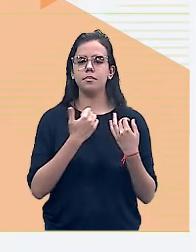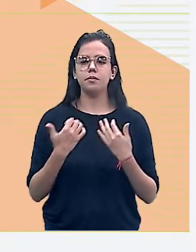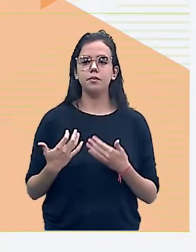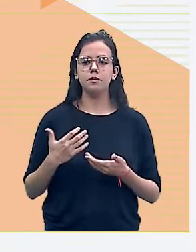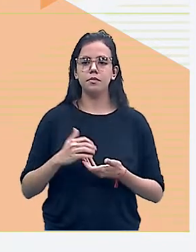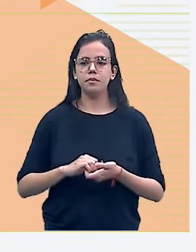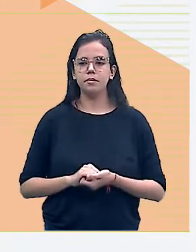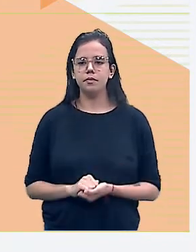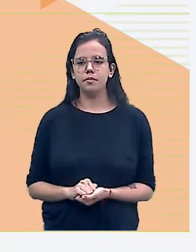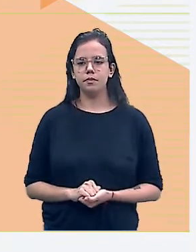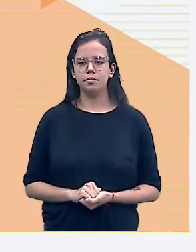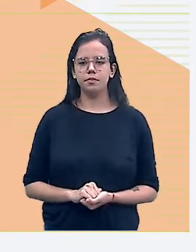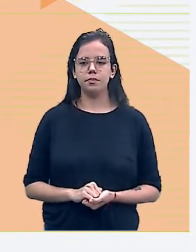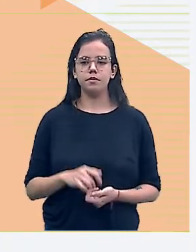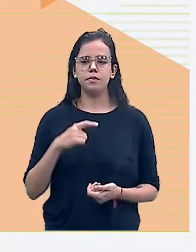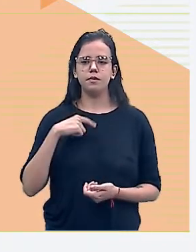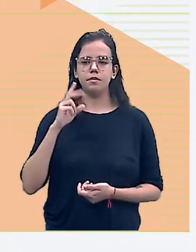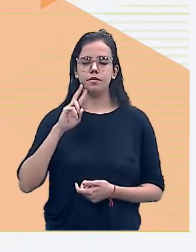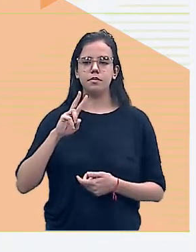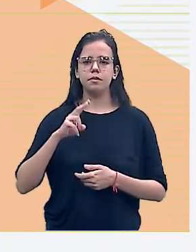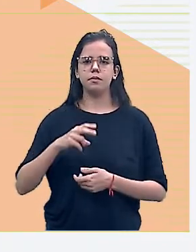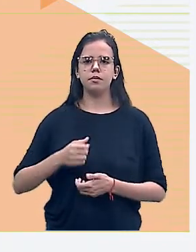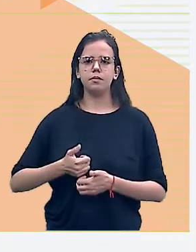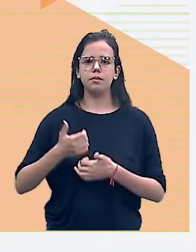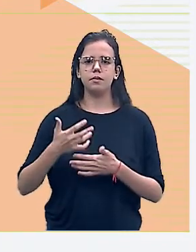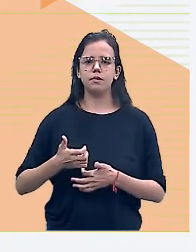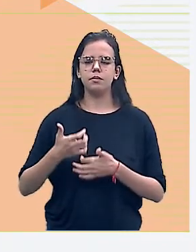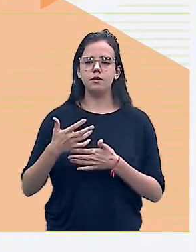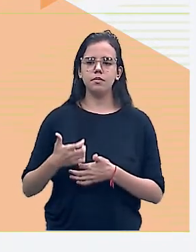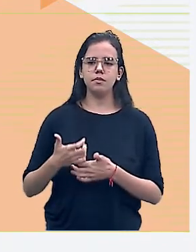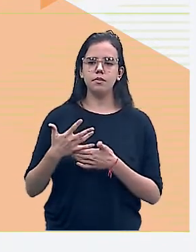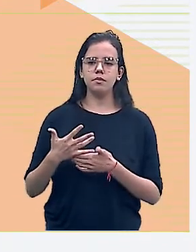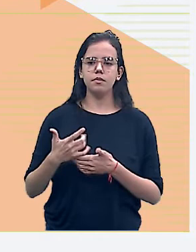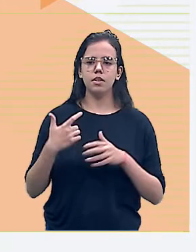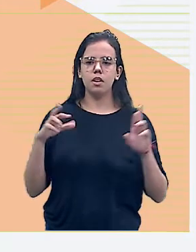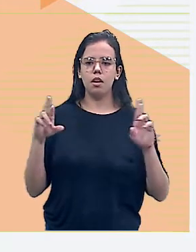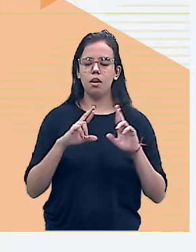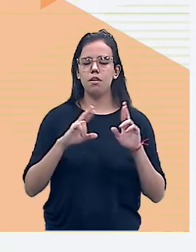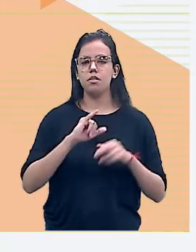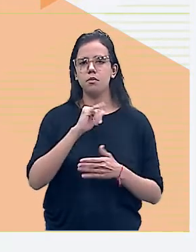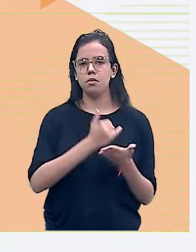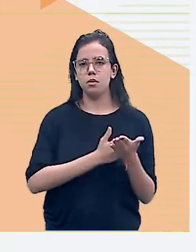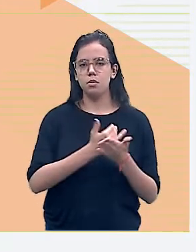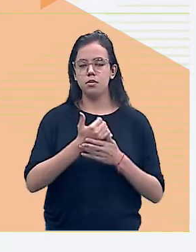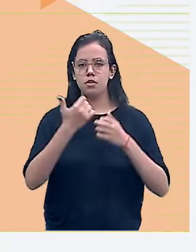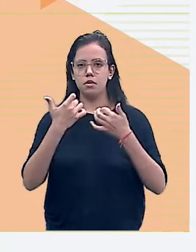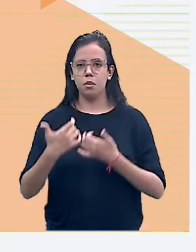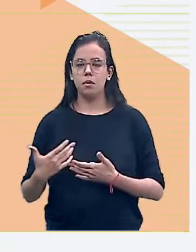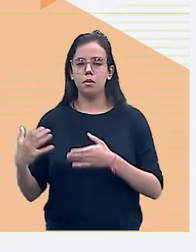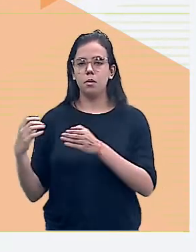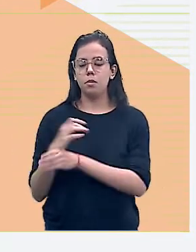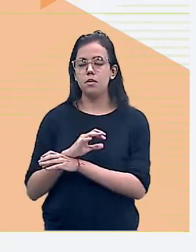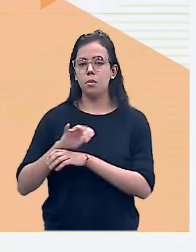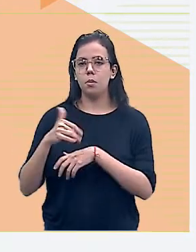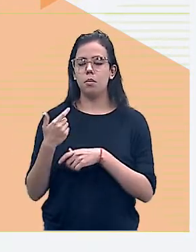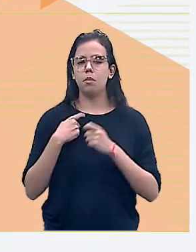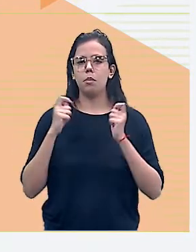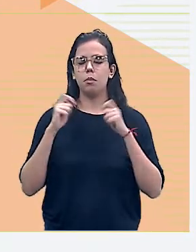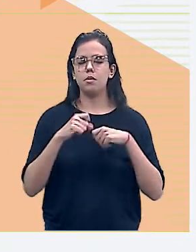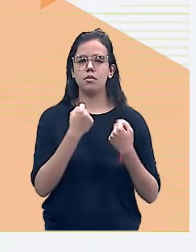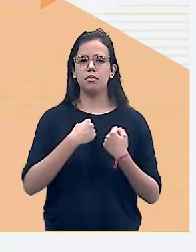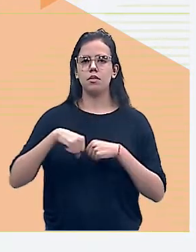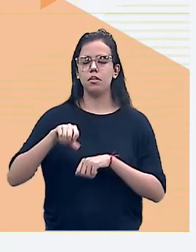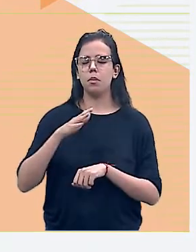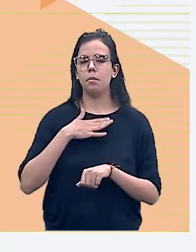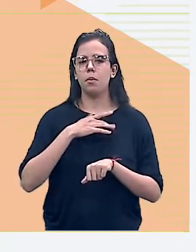as dúvidas de vocês em relação a introdução desenvolvimento conclusão entre os quais eu posso defender